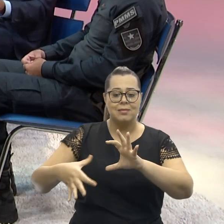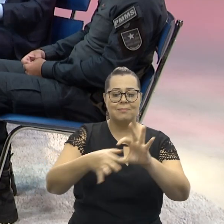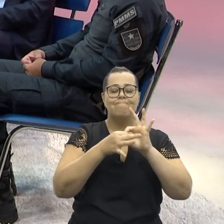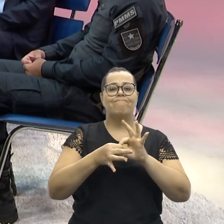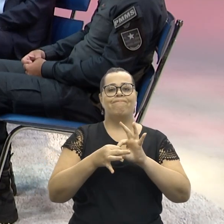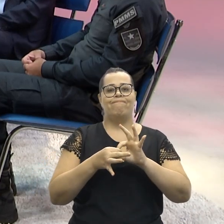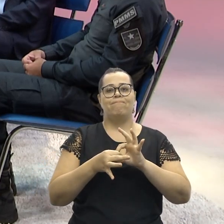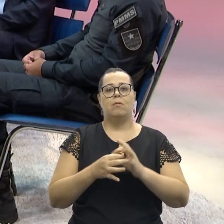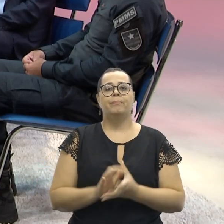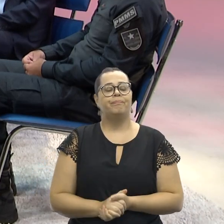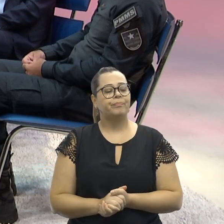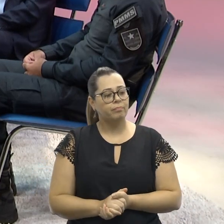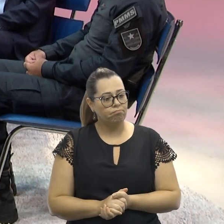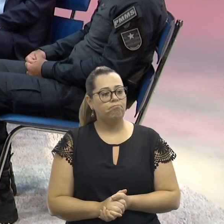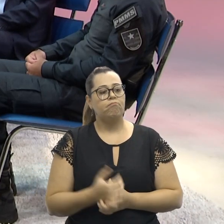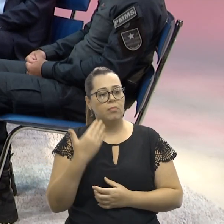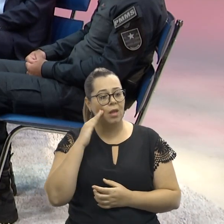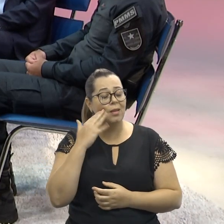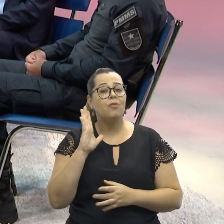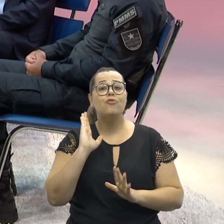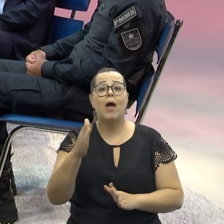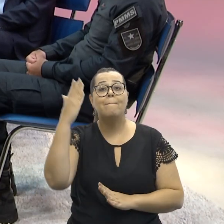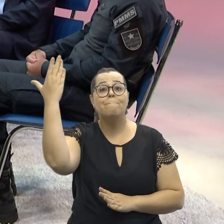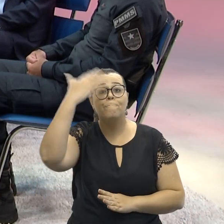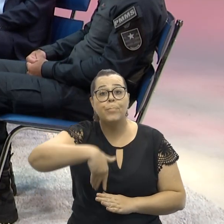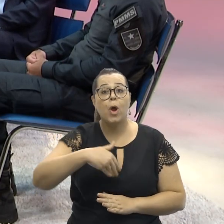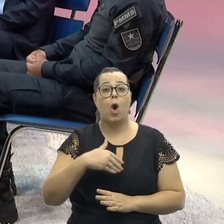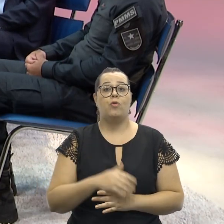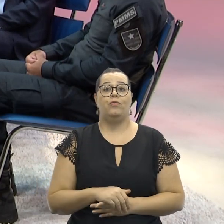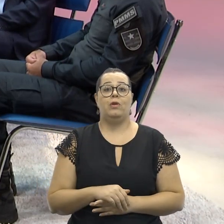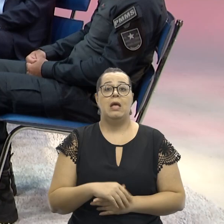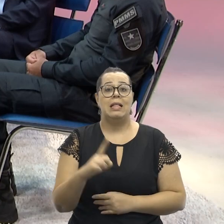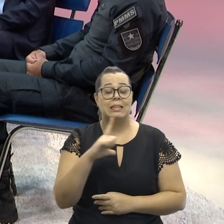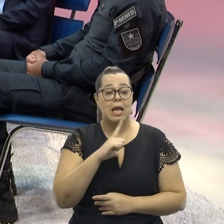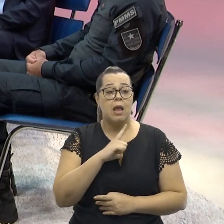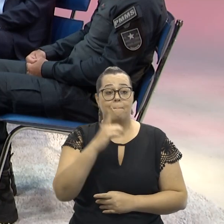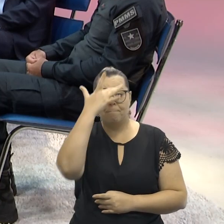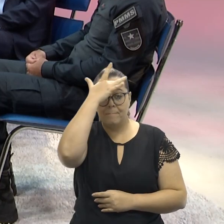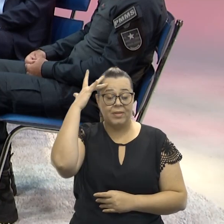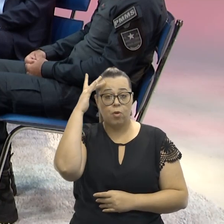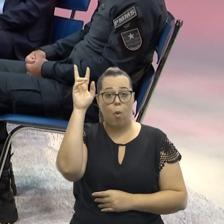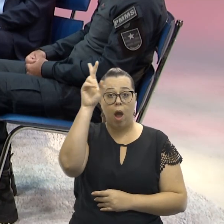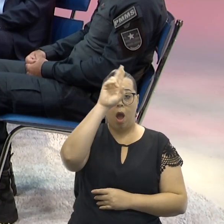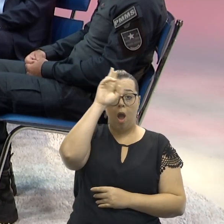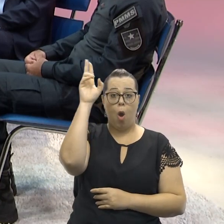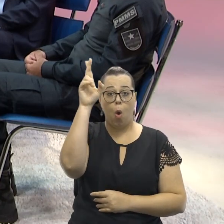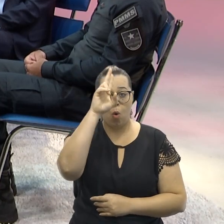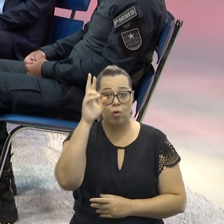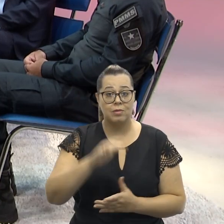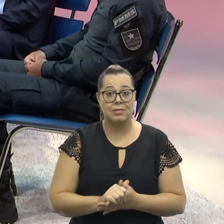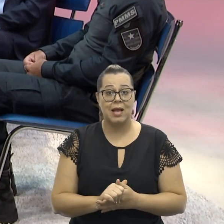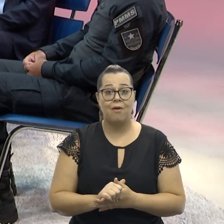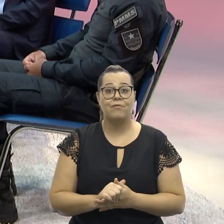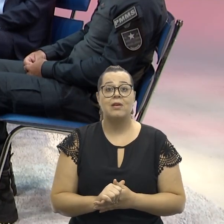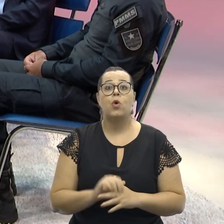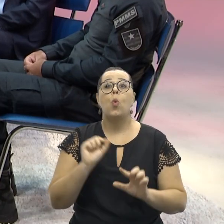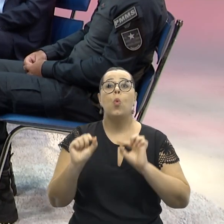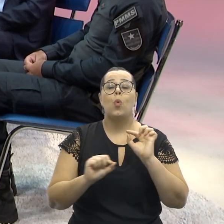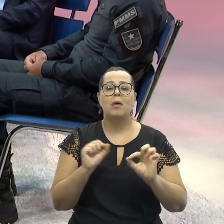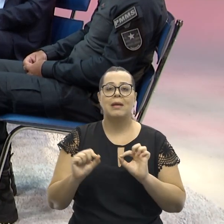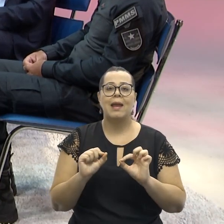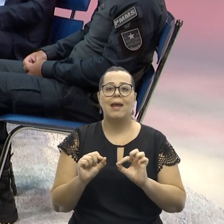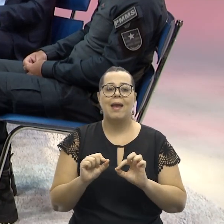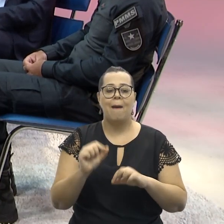isso provado estatisticamente, cientificamente, que a pessoa alcoolizada, ela deixa de tomar medidas preventivas.